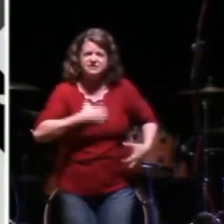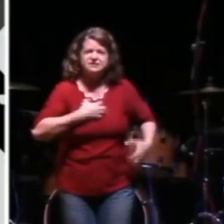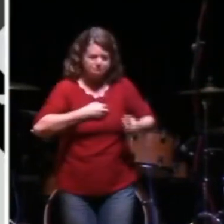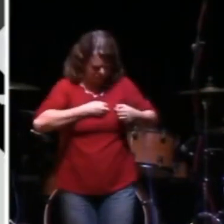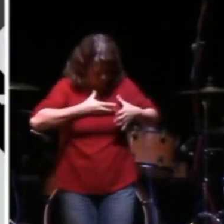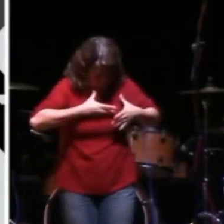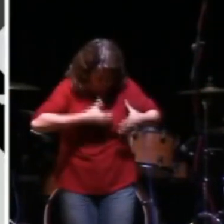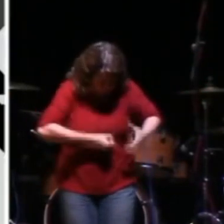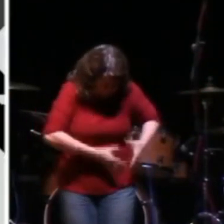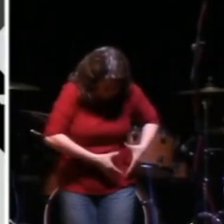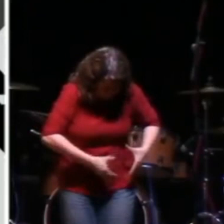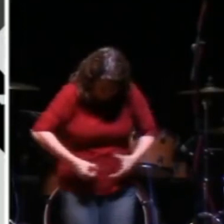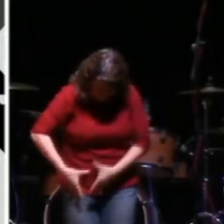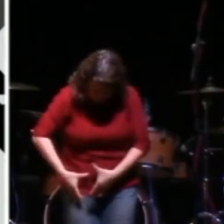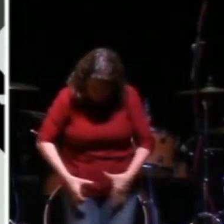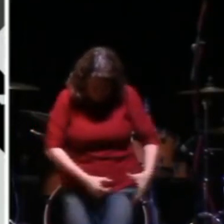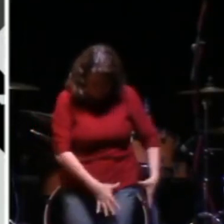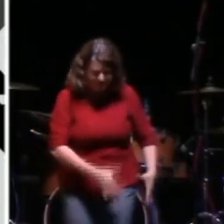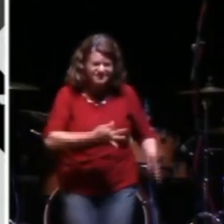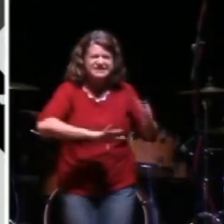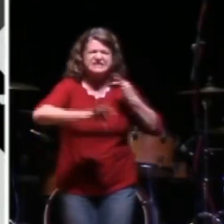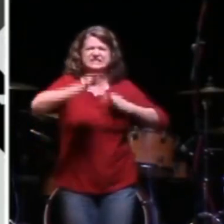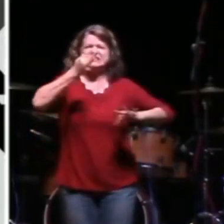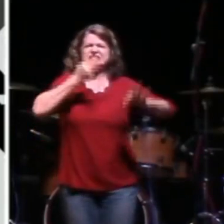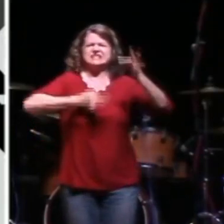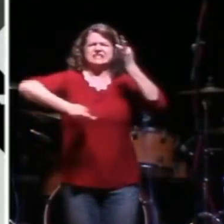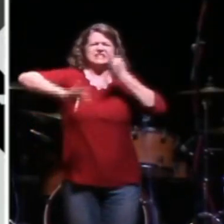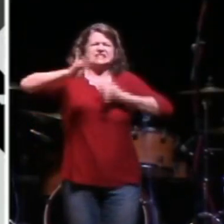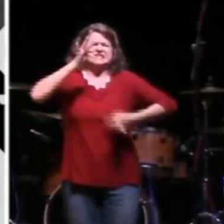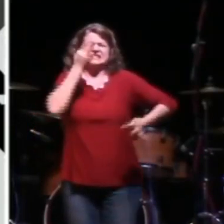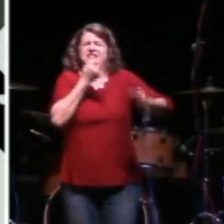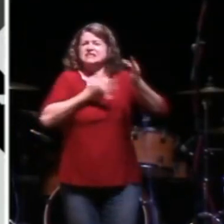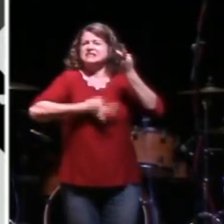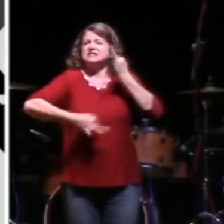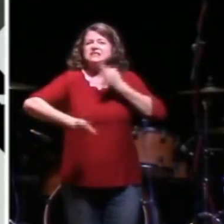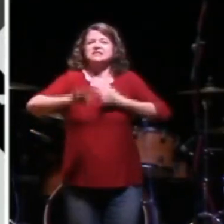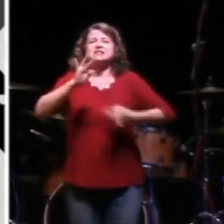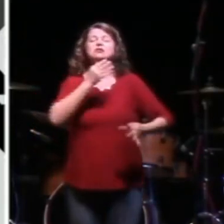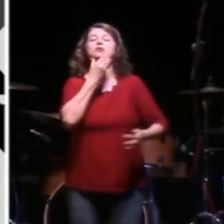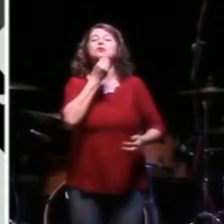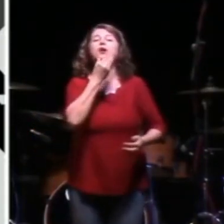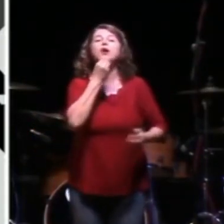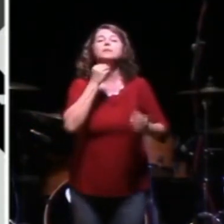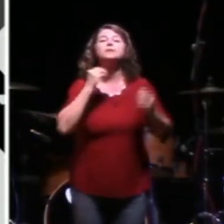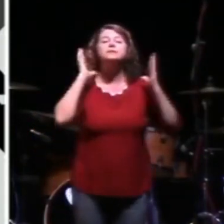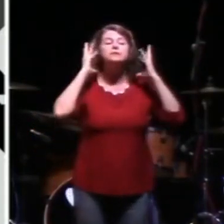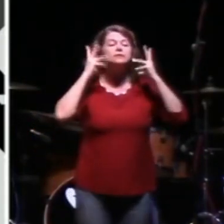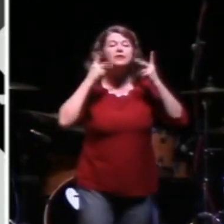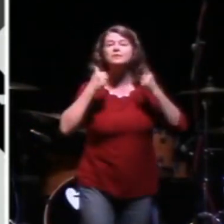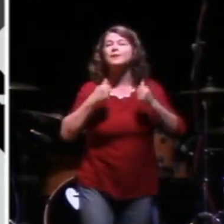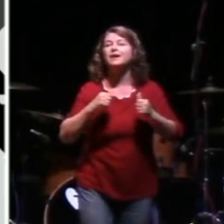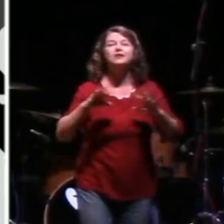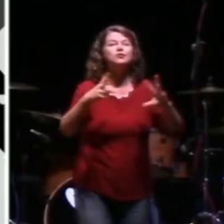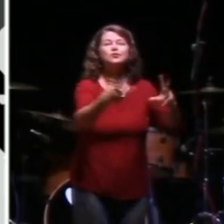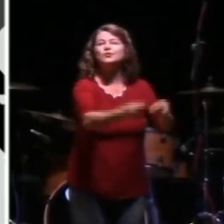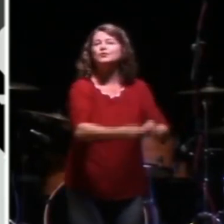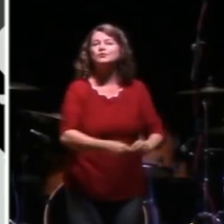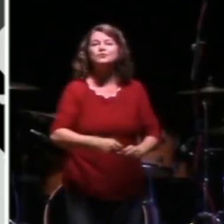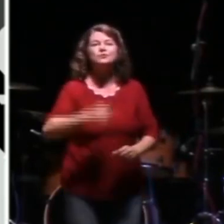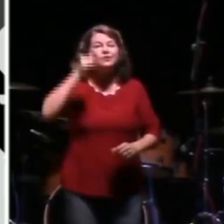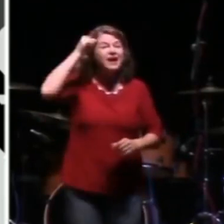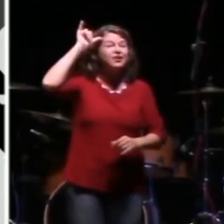anjo foi derramou a sua taça pela terra e abriram-se úlceras malignas e dolorosas daqueles que tinham a marca da besta